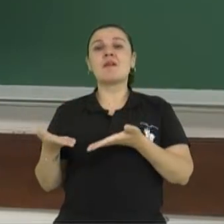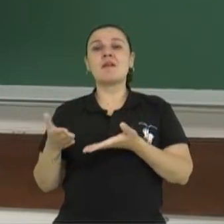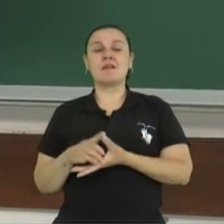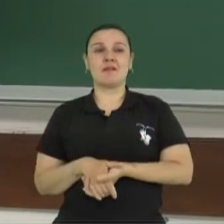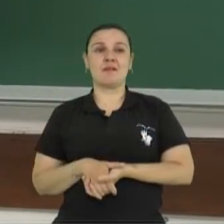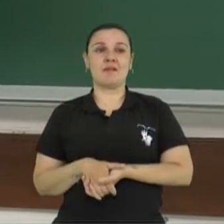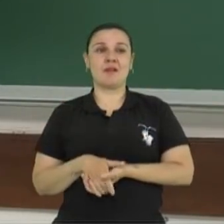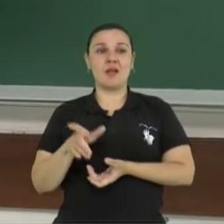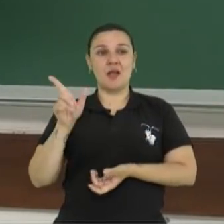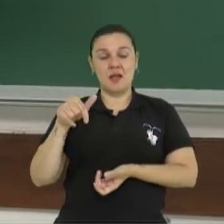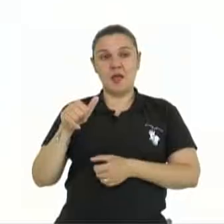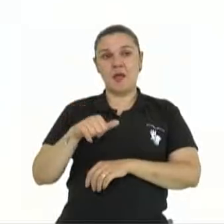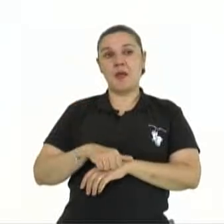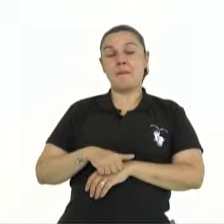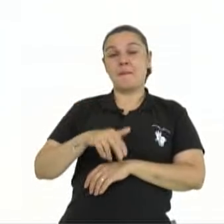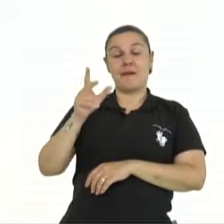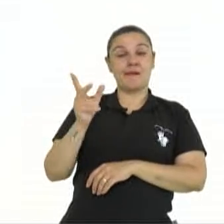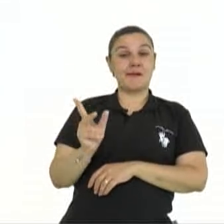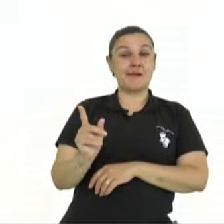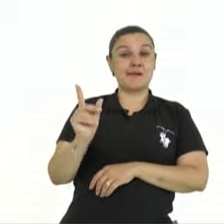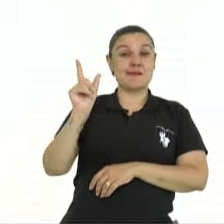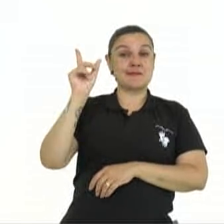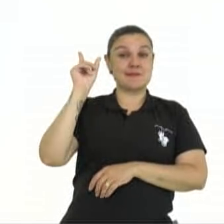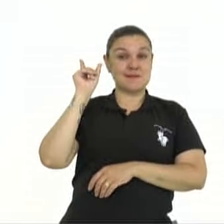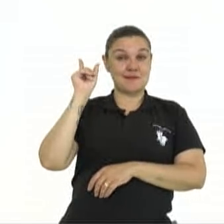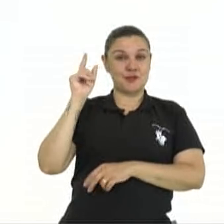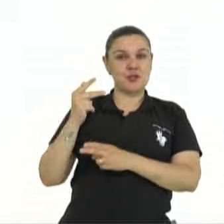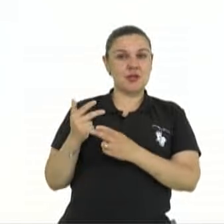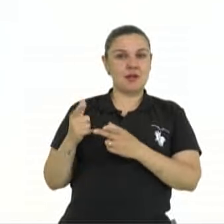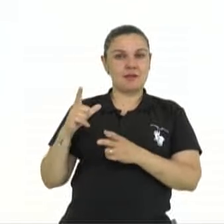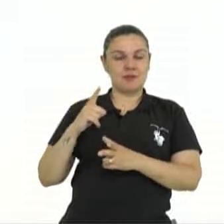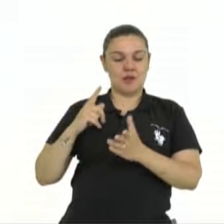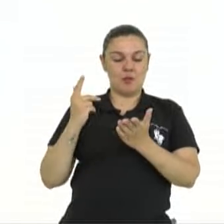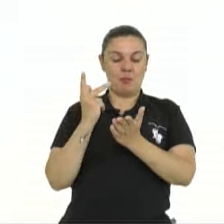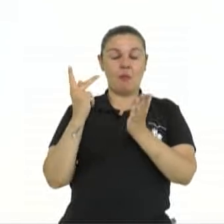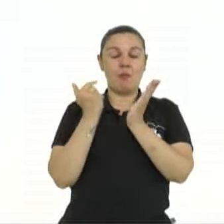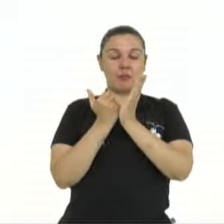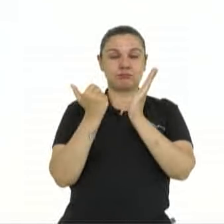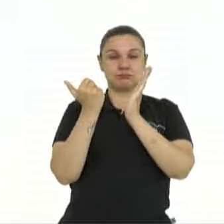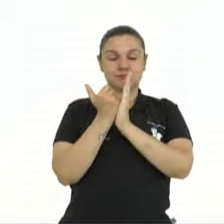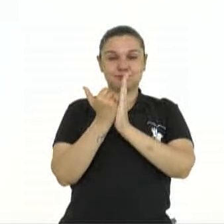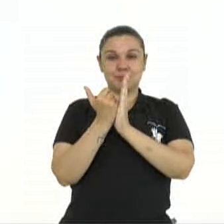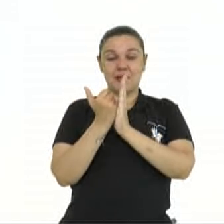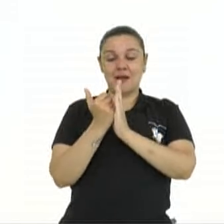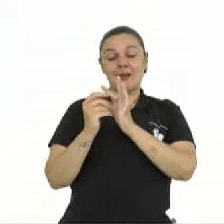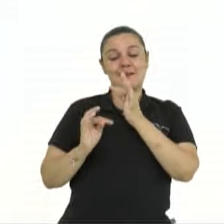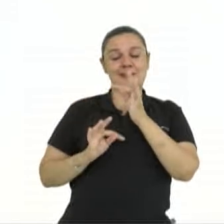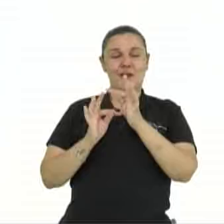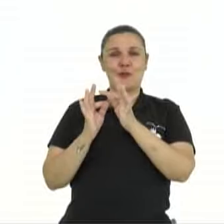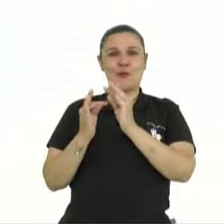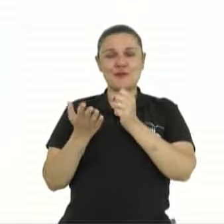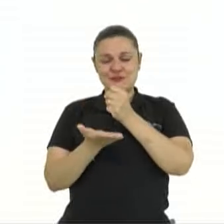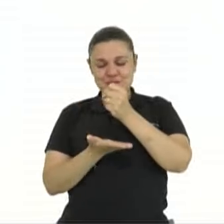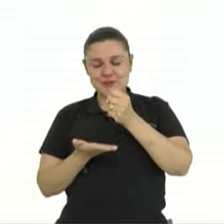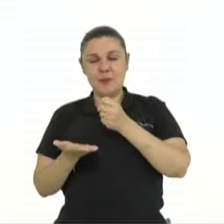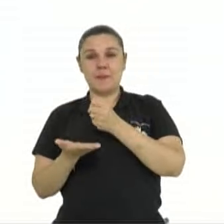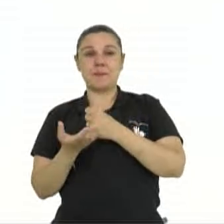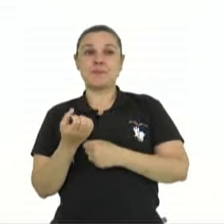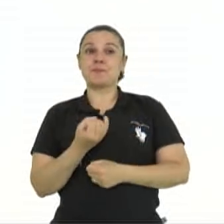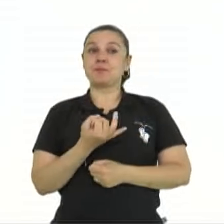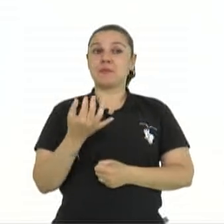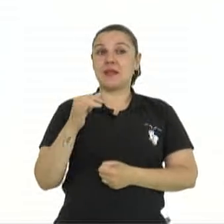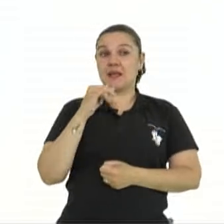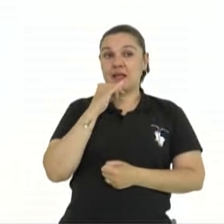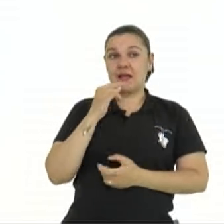tradicionais? São mais antigas e apresentam um nível tecnológico mais baixo. Então, algumas